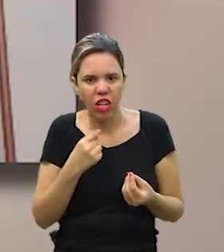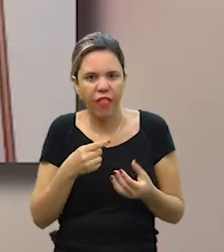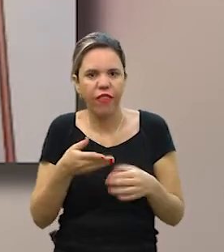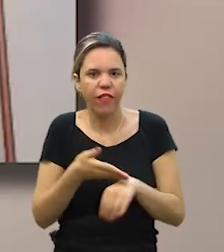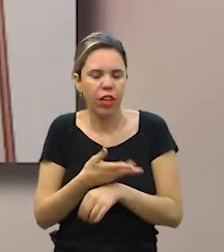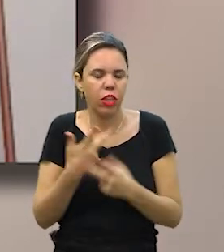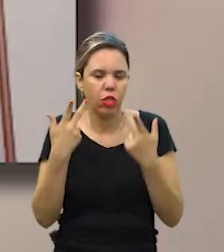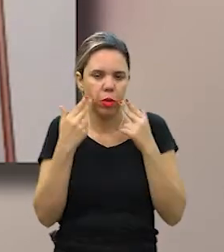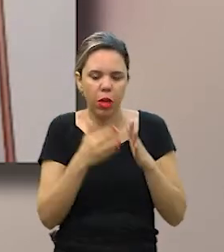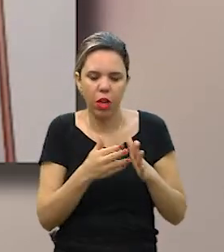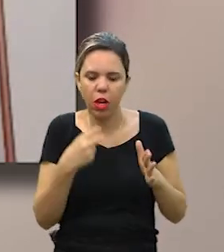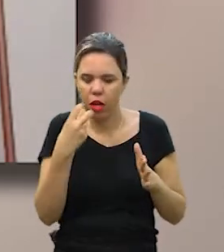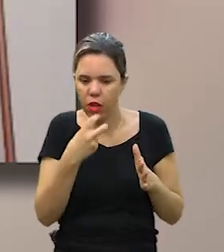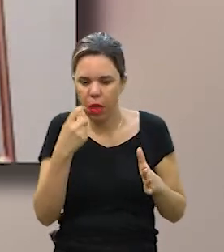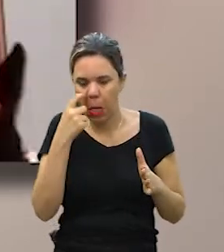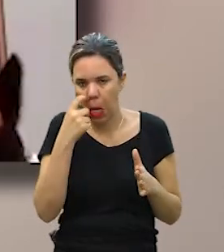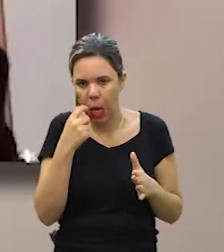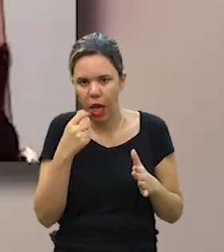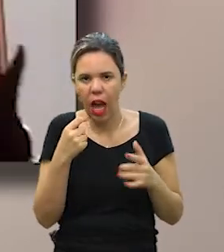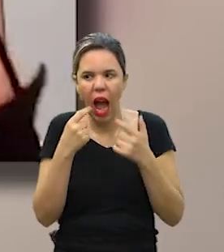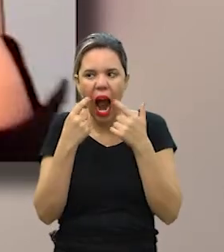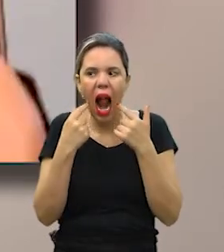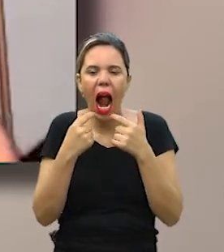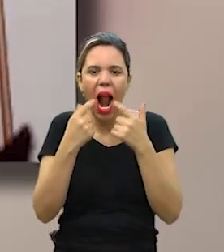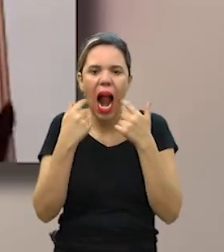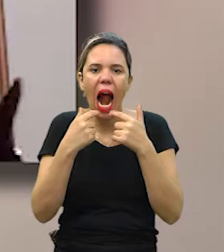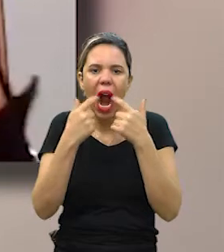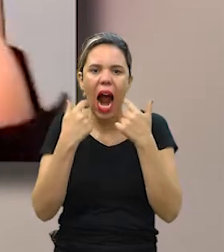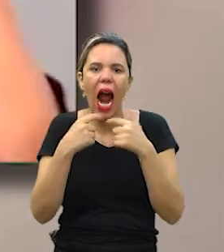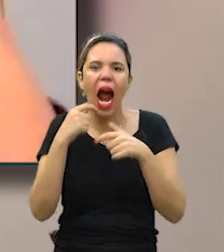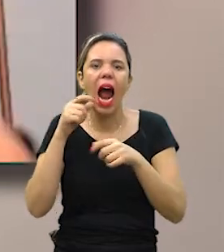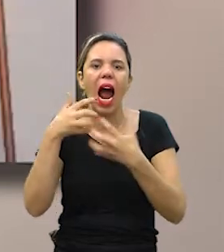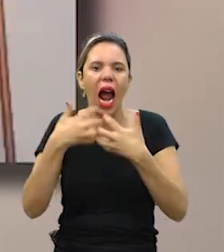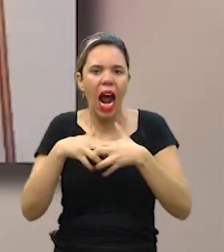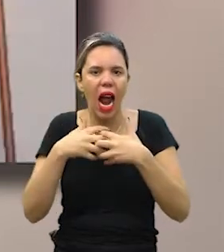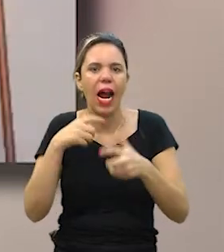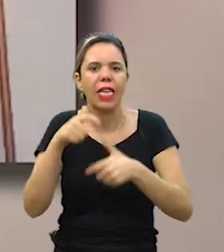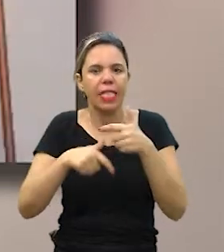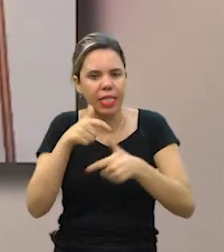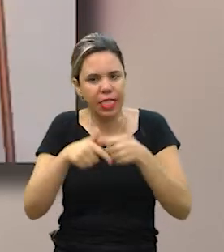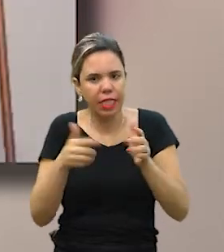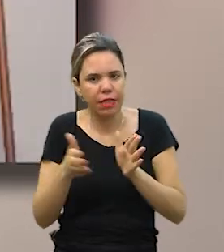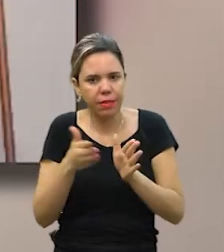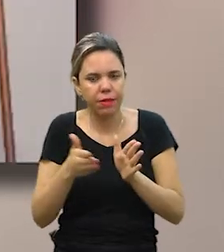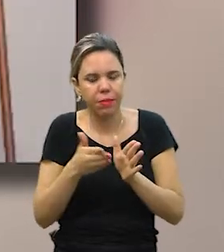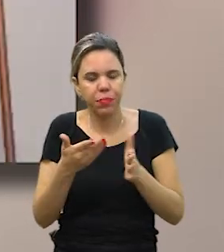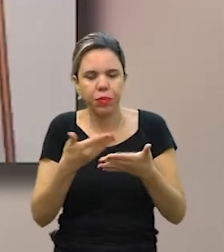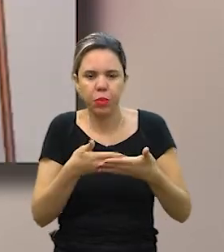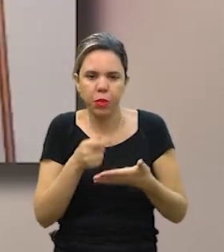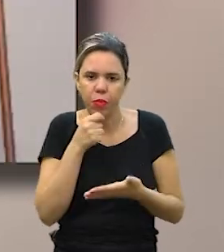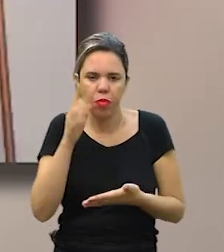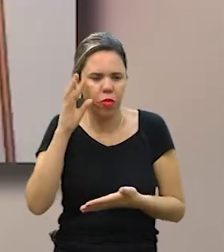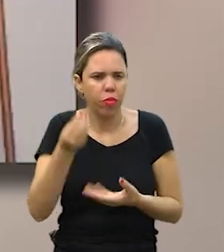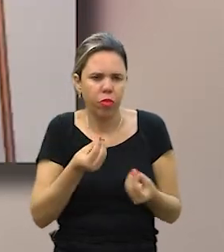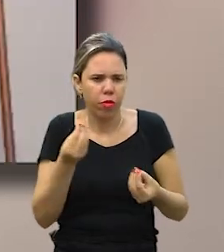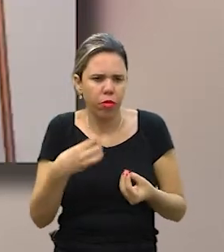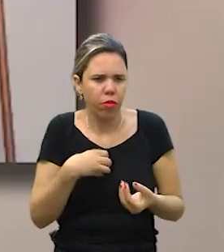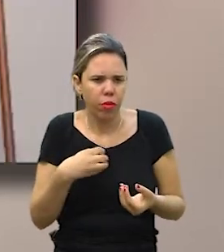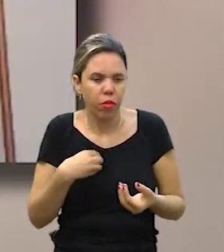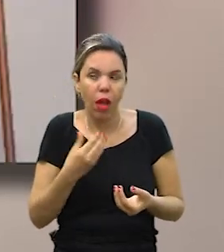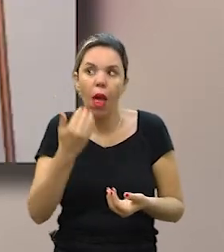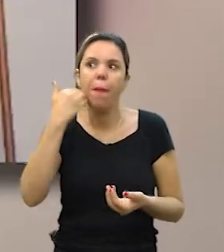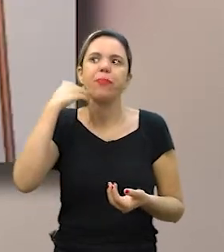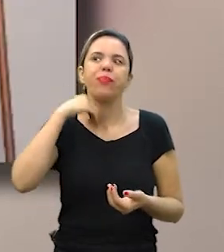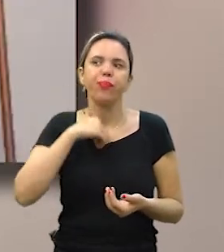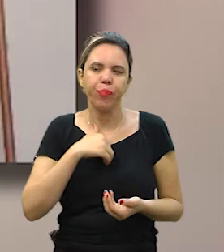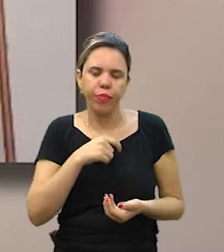também faz parte da fase oral, porque as glândulas salivares estão a todo vapor na produção, só que o bebê ainda não entendeu que ele tem